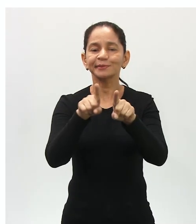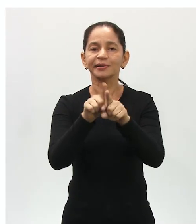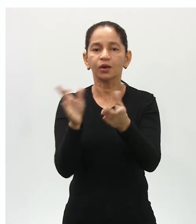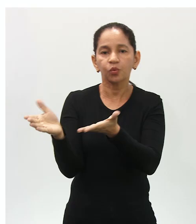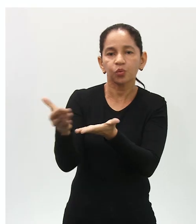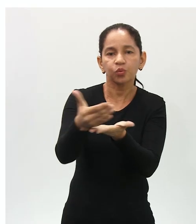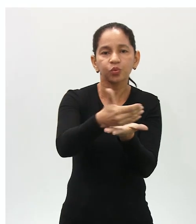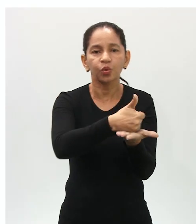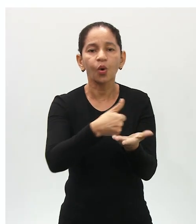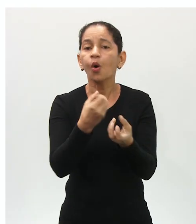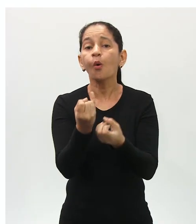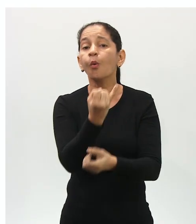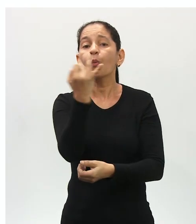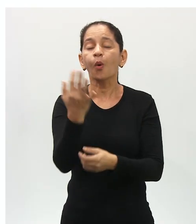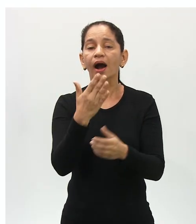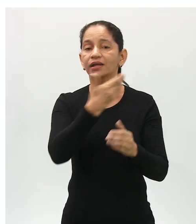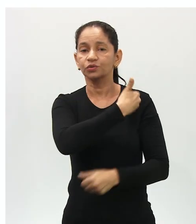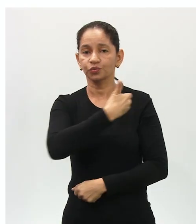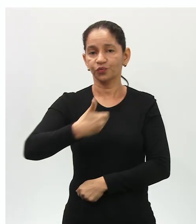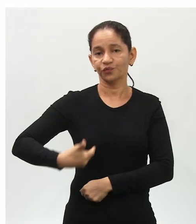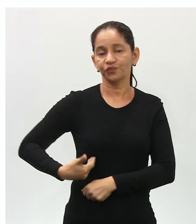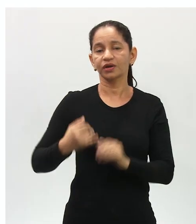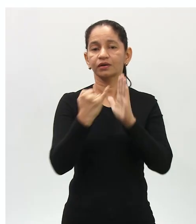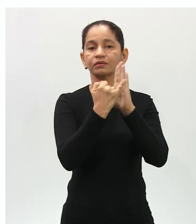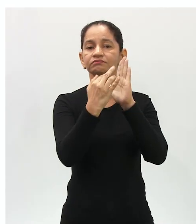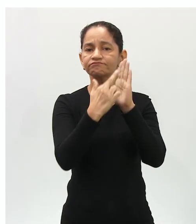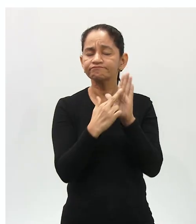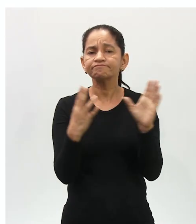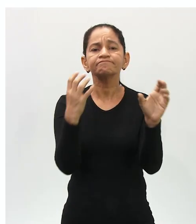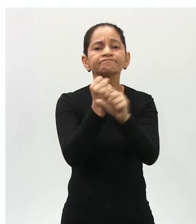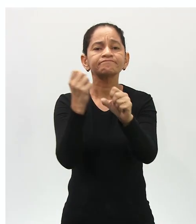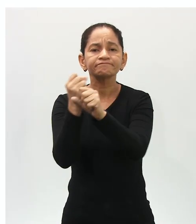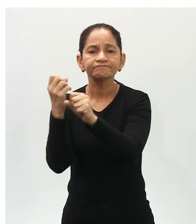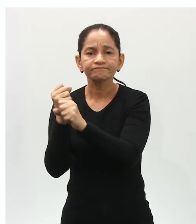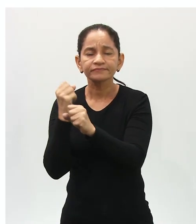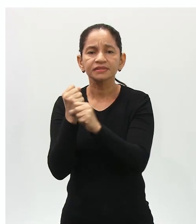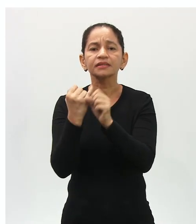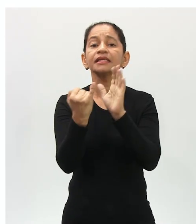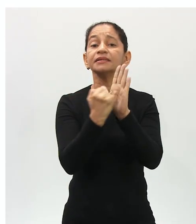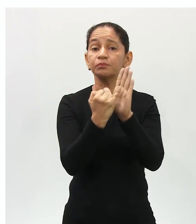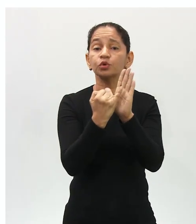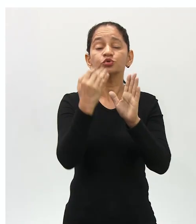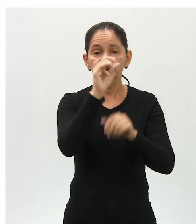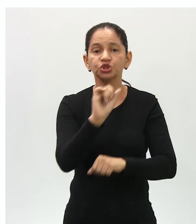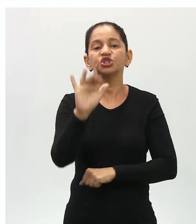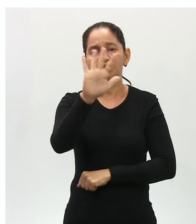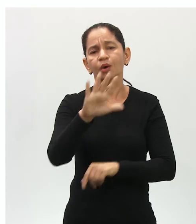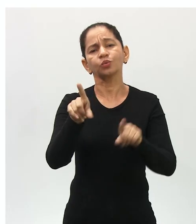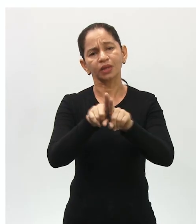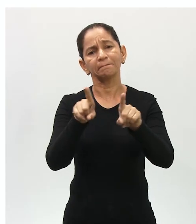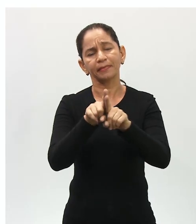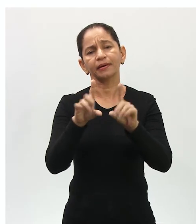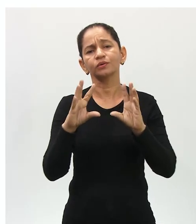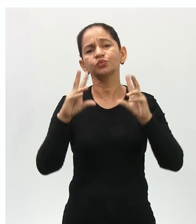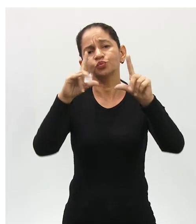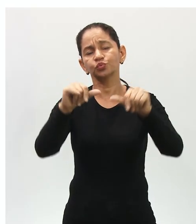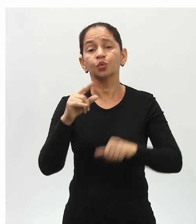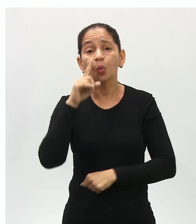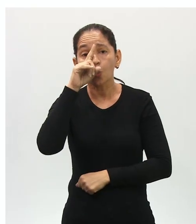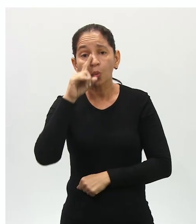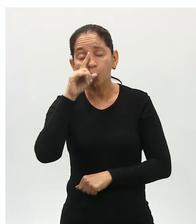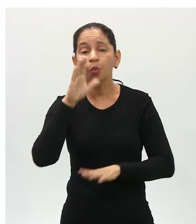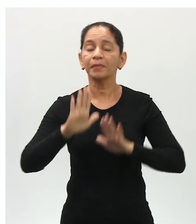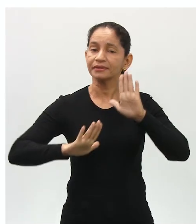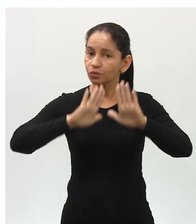previsões de arrecadação, né? Quanto que o governo vai arrecadar de imposto, os riscos, então vai ter uma gestão também de riscos. Então, quais são os riscos para que